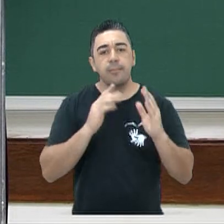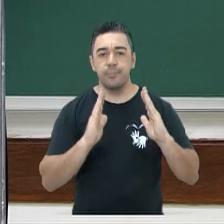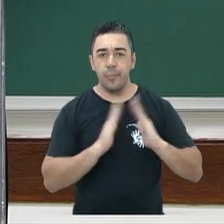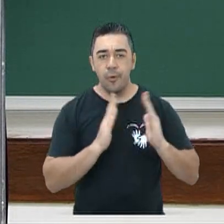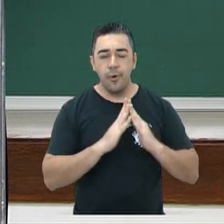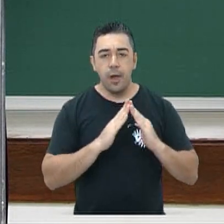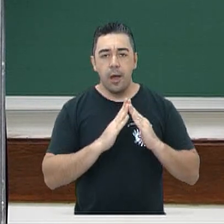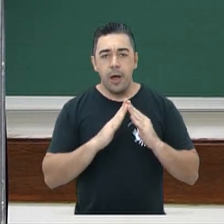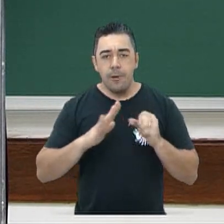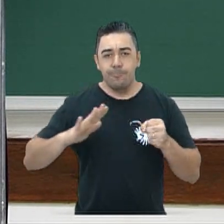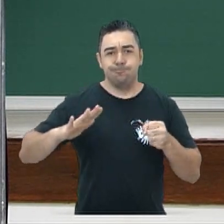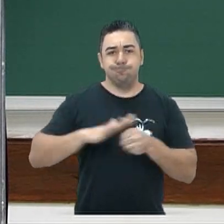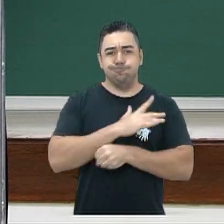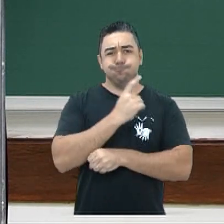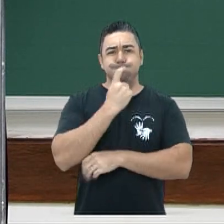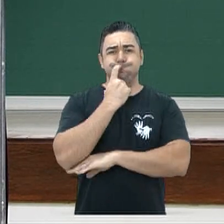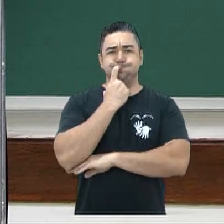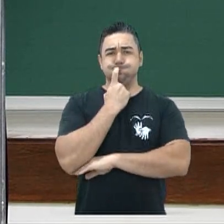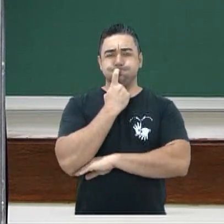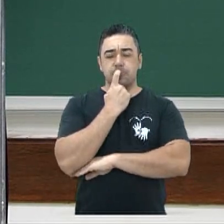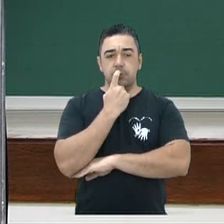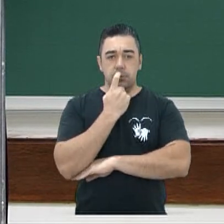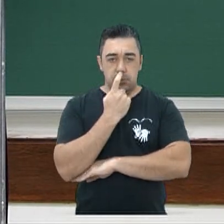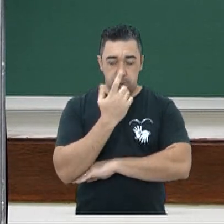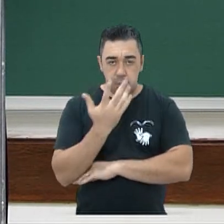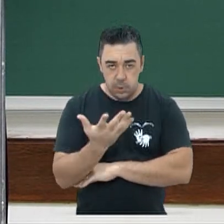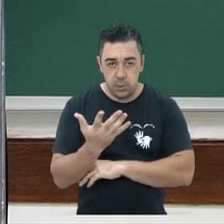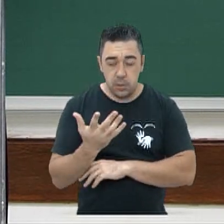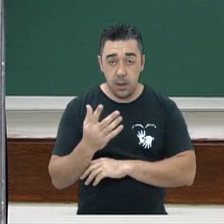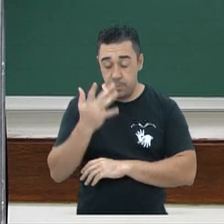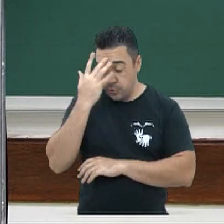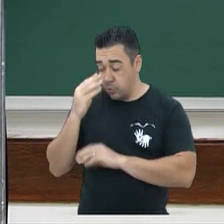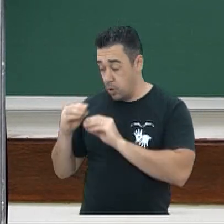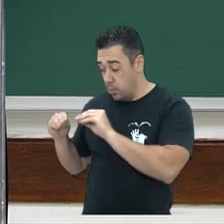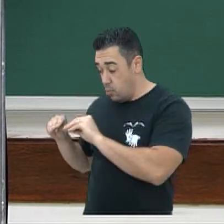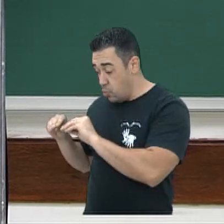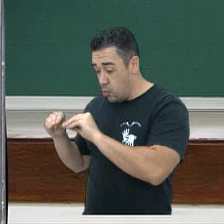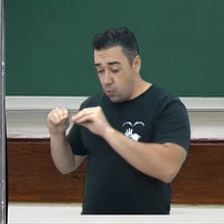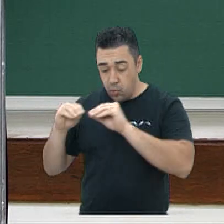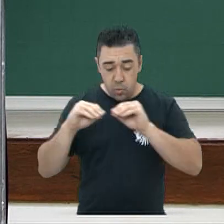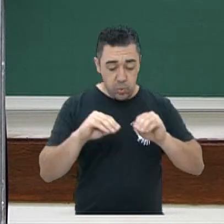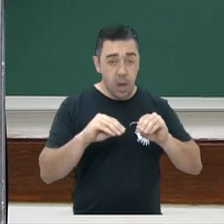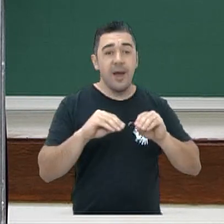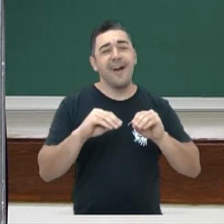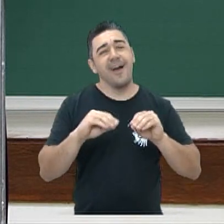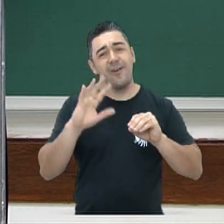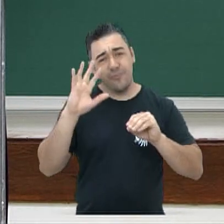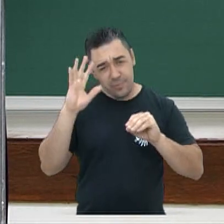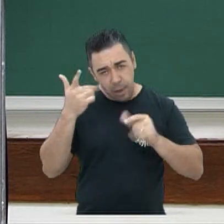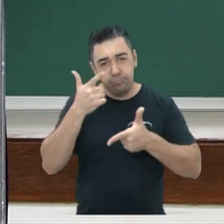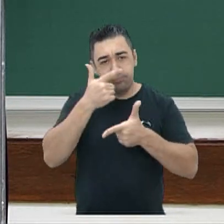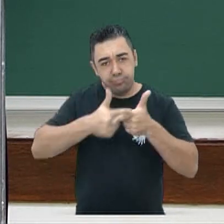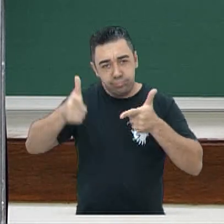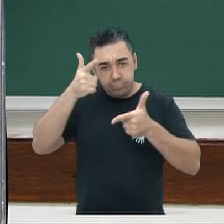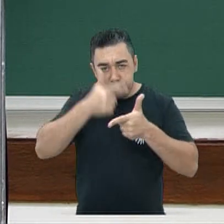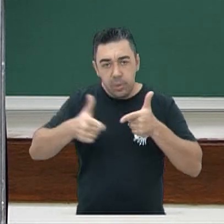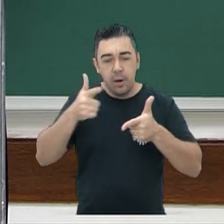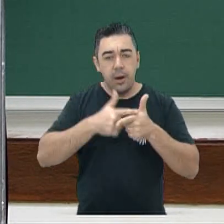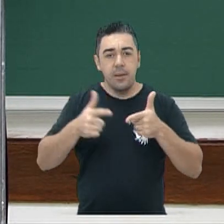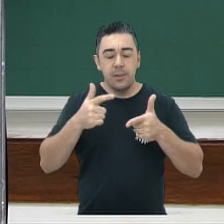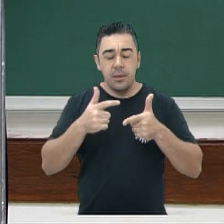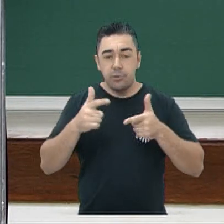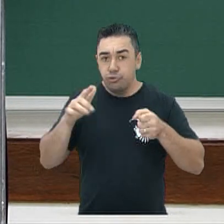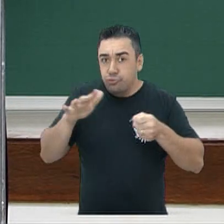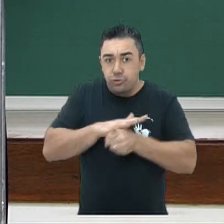a cidade não tem como suprir essas pessoas que saem do campo para a cidade, o que acontece com a cidade? Caos. Muita gente num espaço